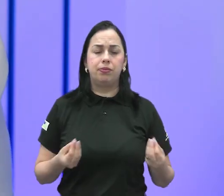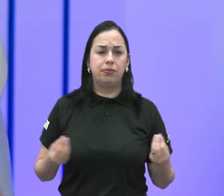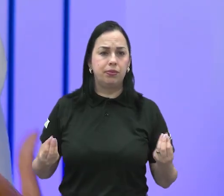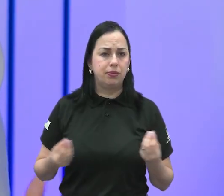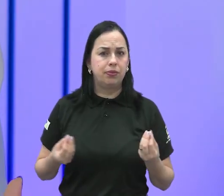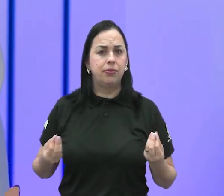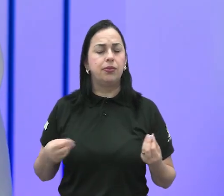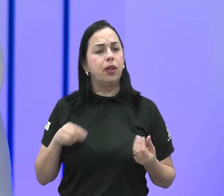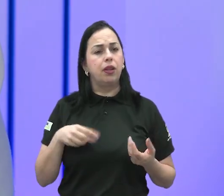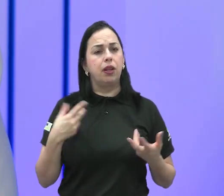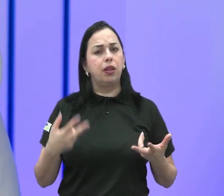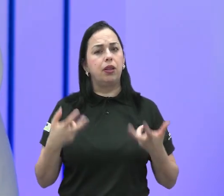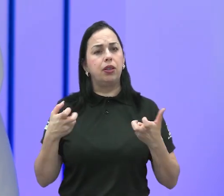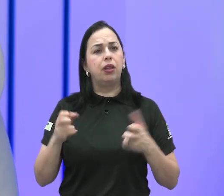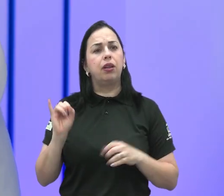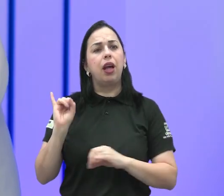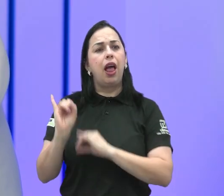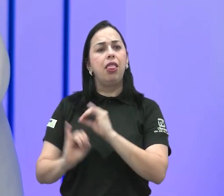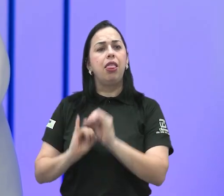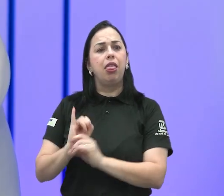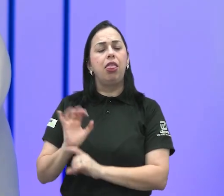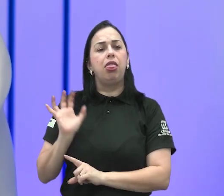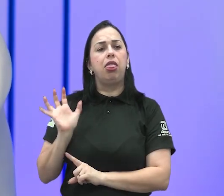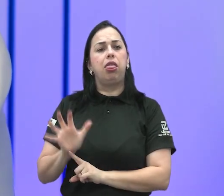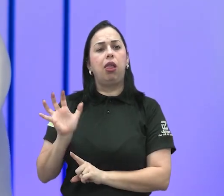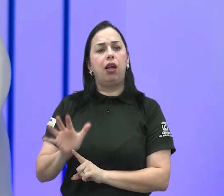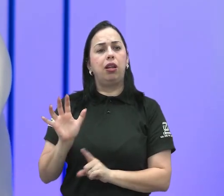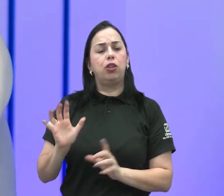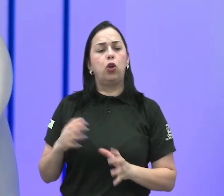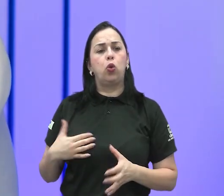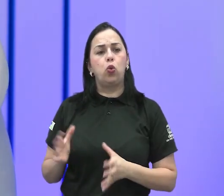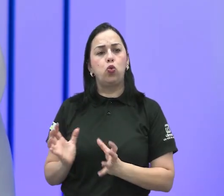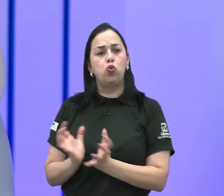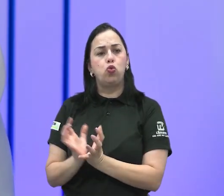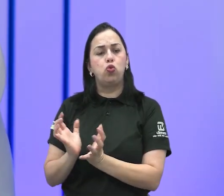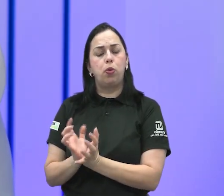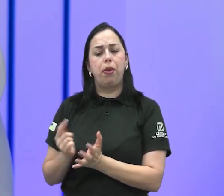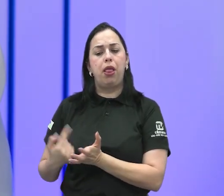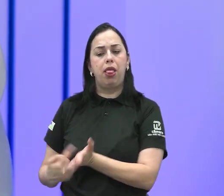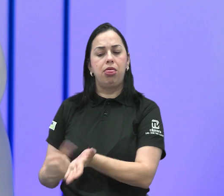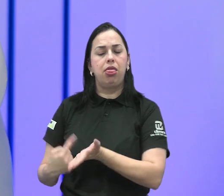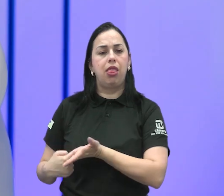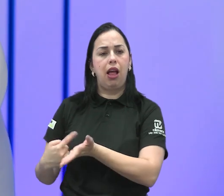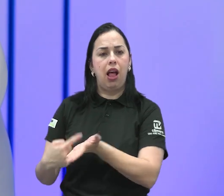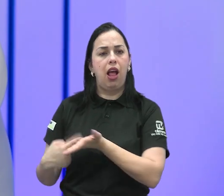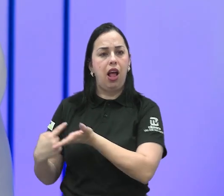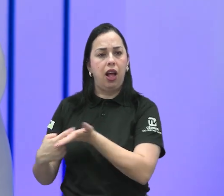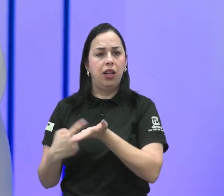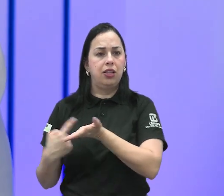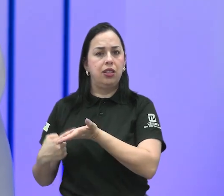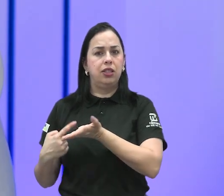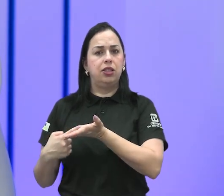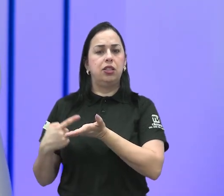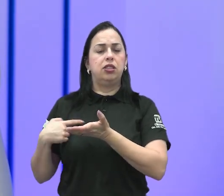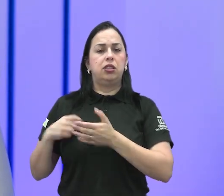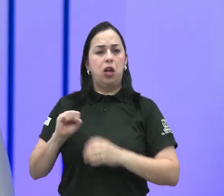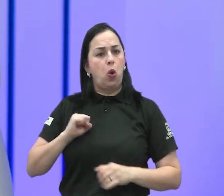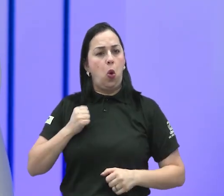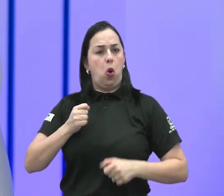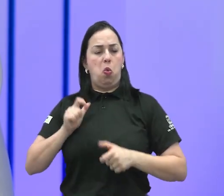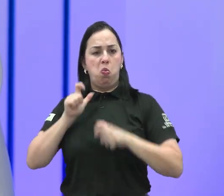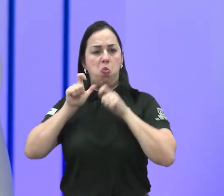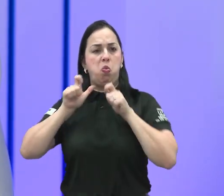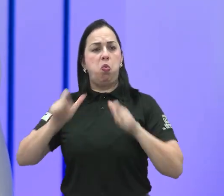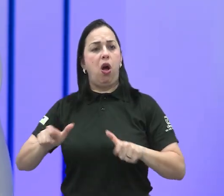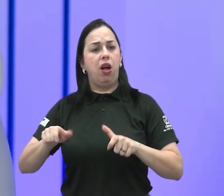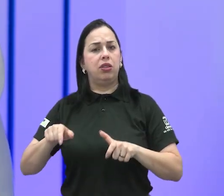deixado muito impresso isso é a internet. Grupos de interesses em comum, de identificação, né? Discurso de ódio,